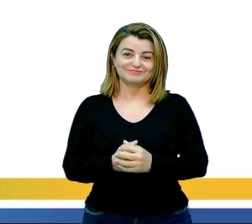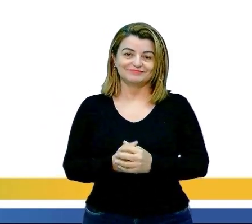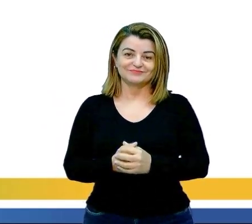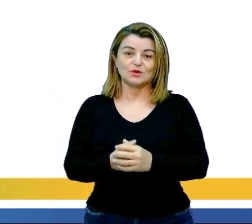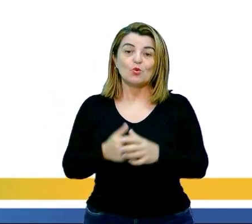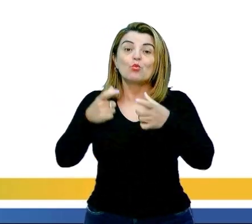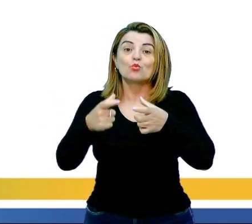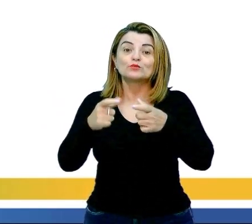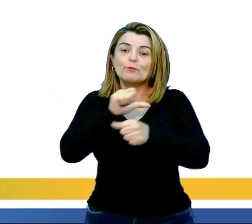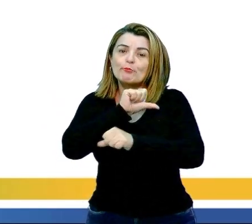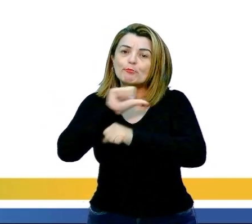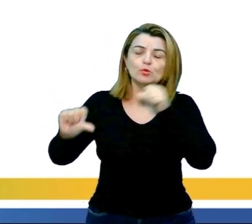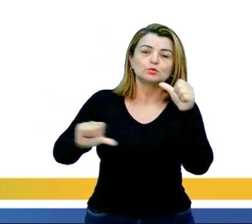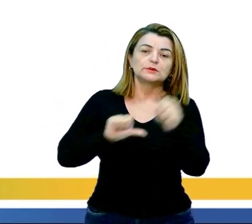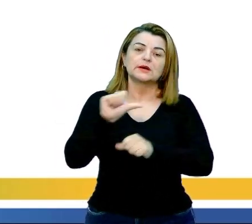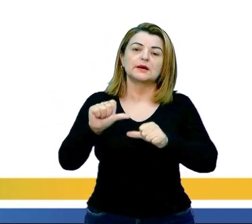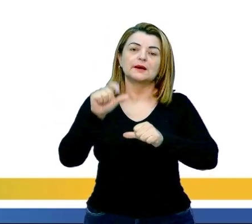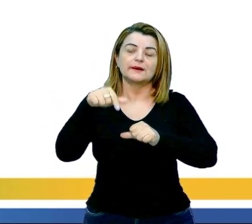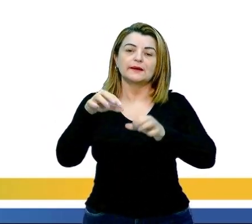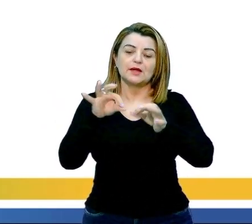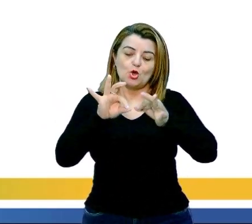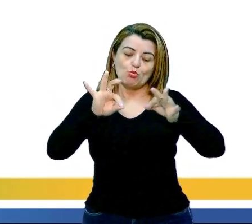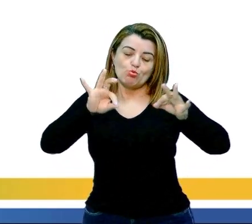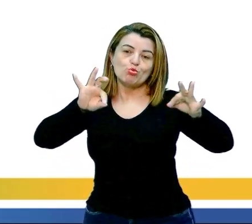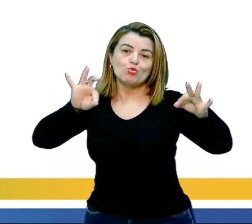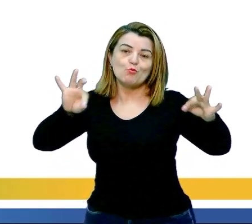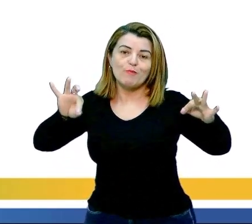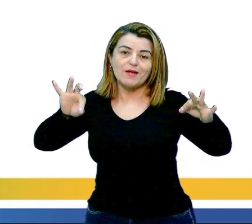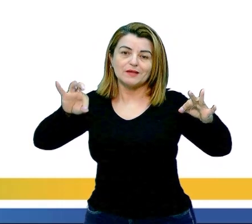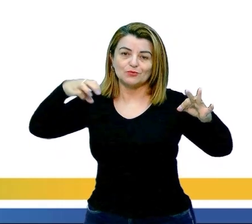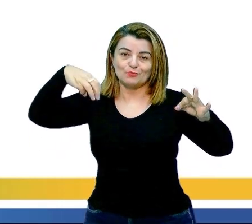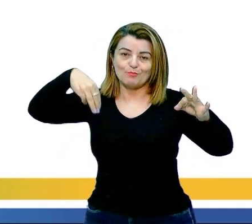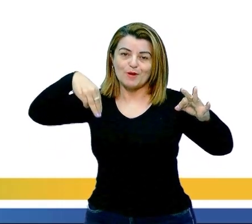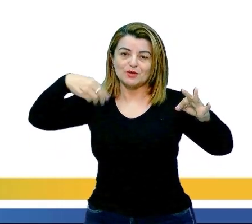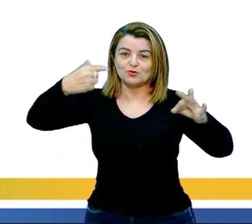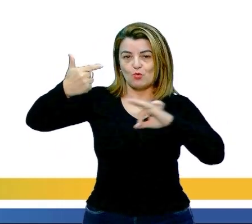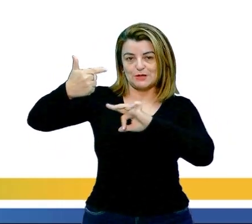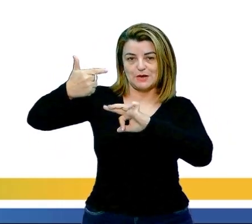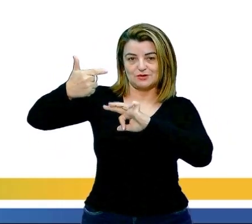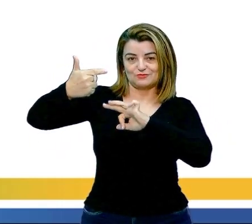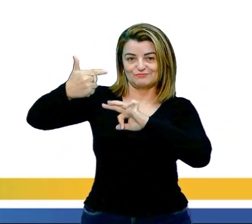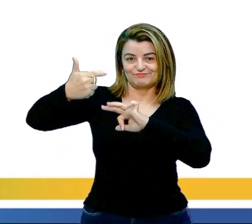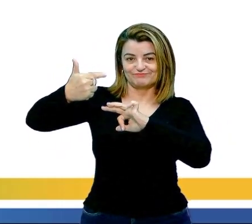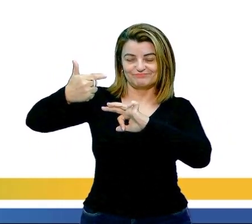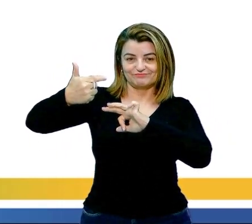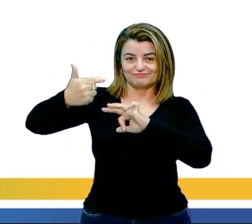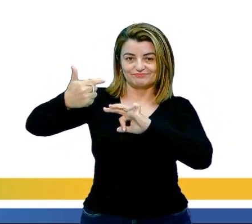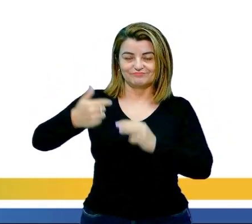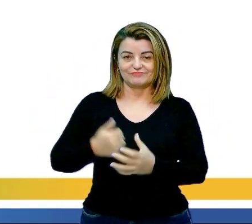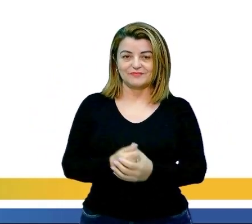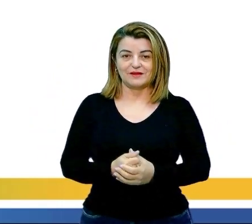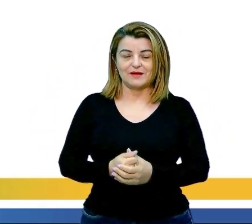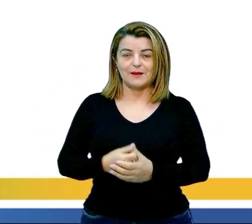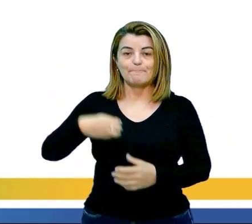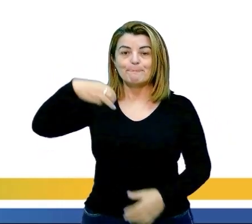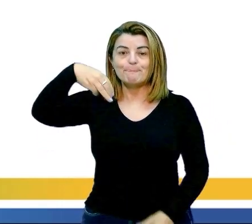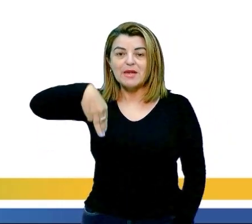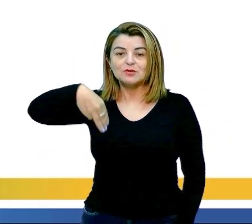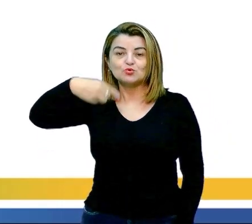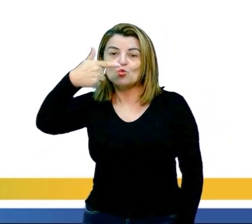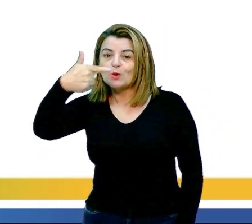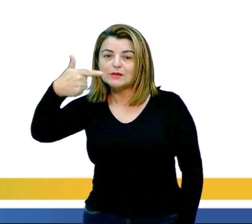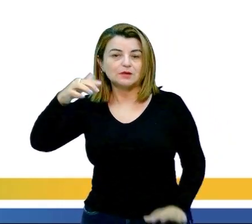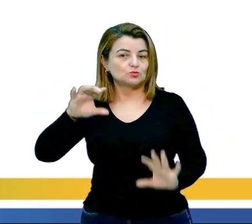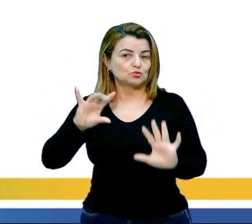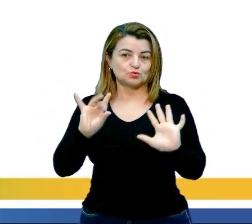no metro quadrado. Ele simplesmente é um neutro, ele só é aquele, ó, metros